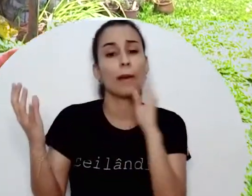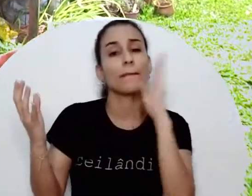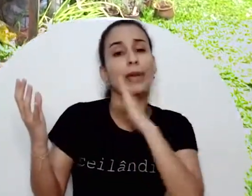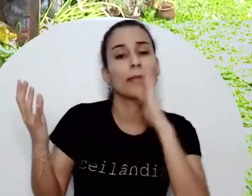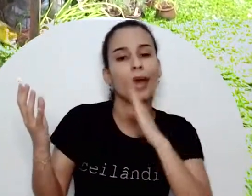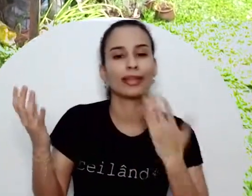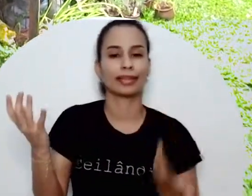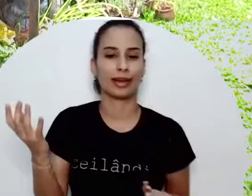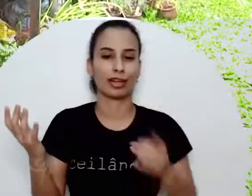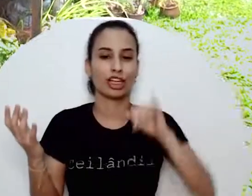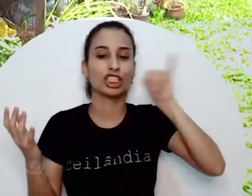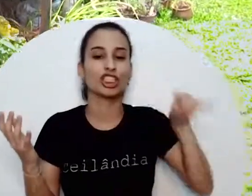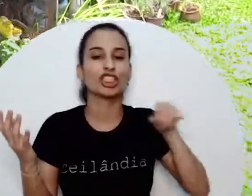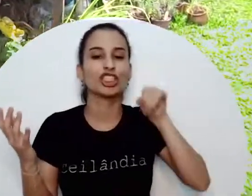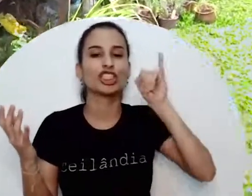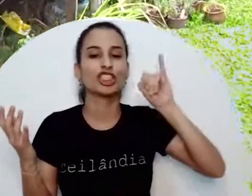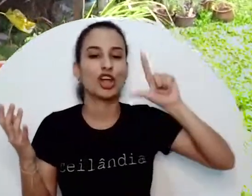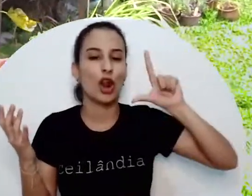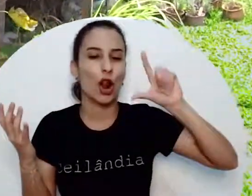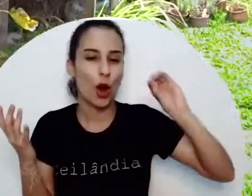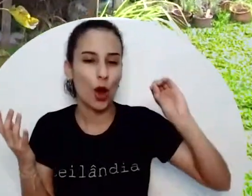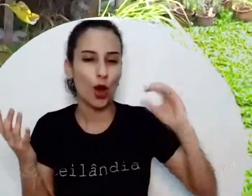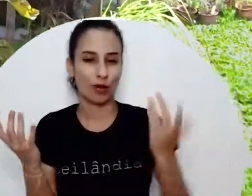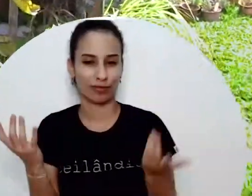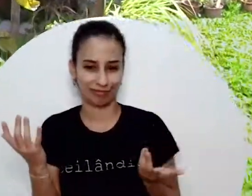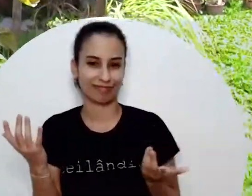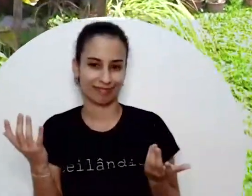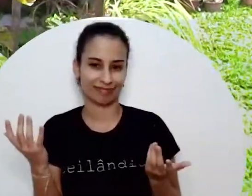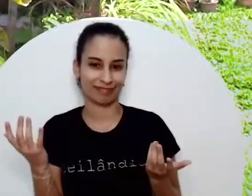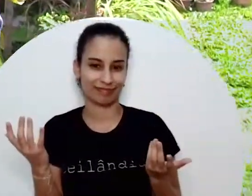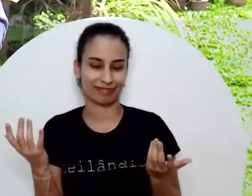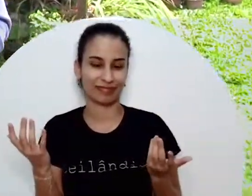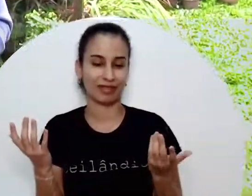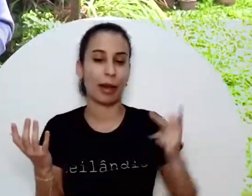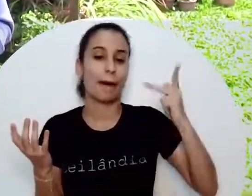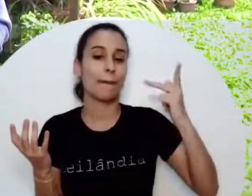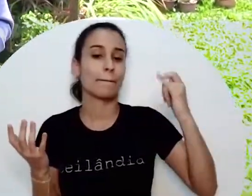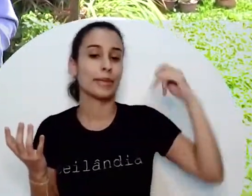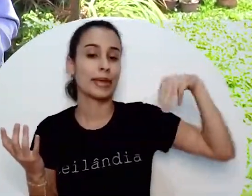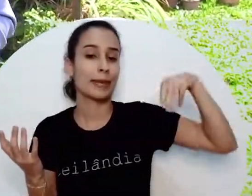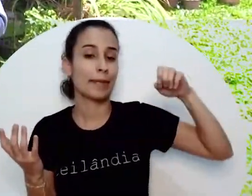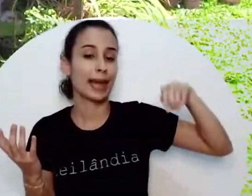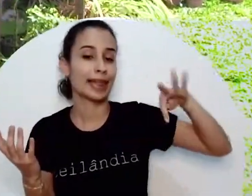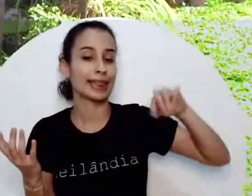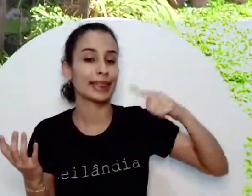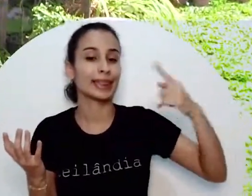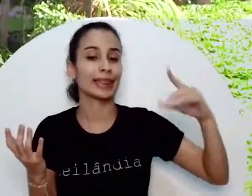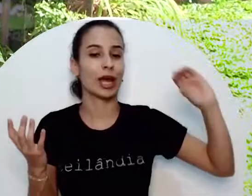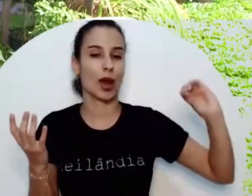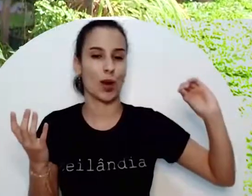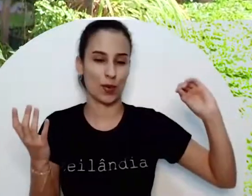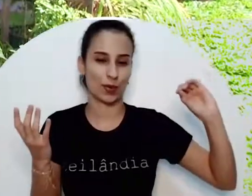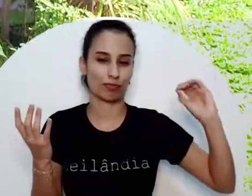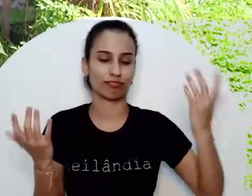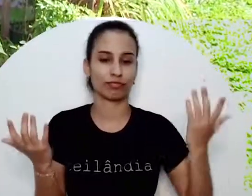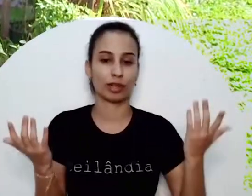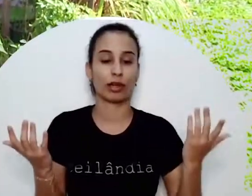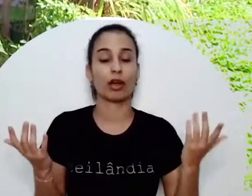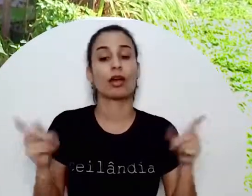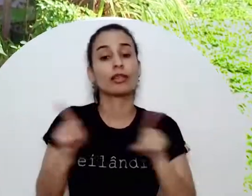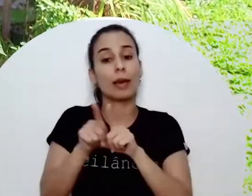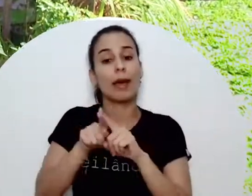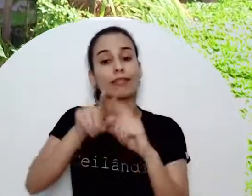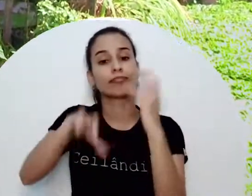dão frutinhas, como a pimenta, jiló, pimentão, tudo isso são frutinhas. E ainda tem aquelas que